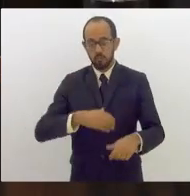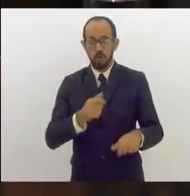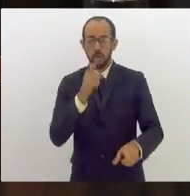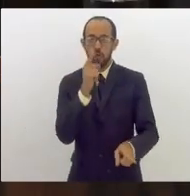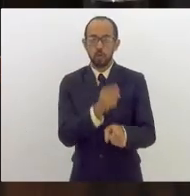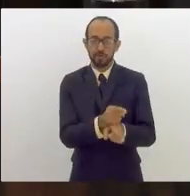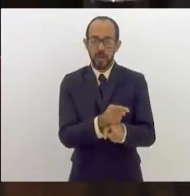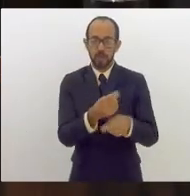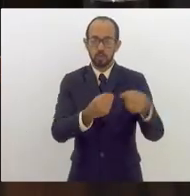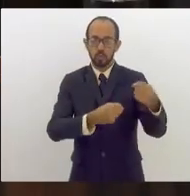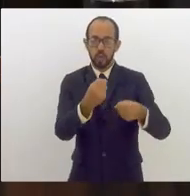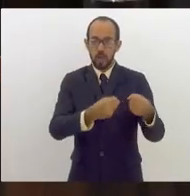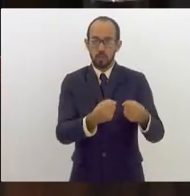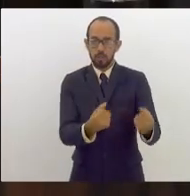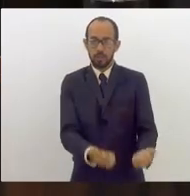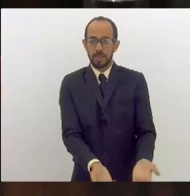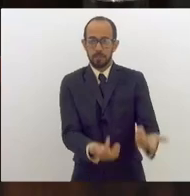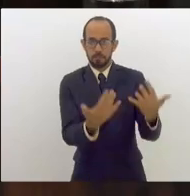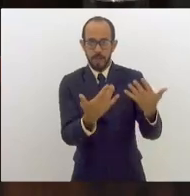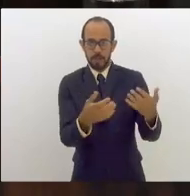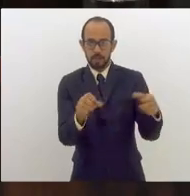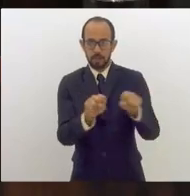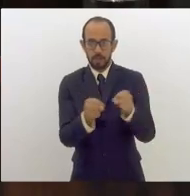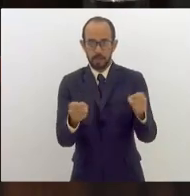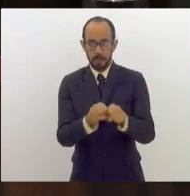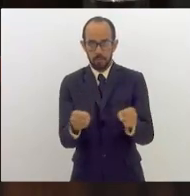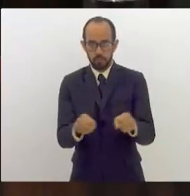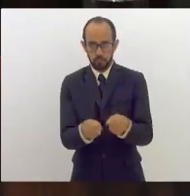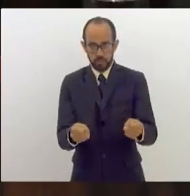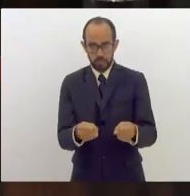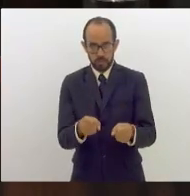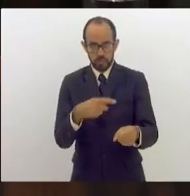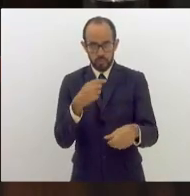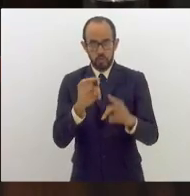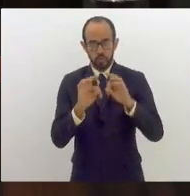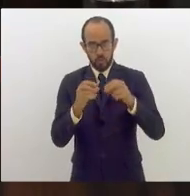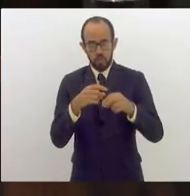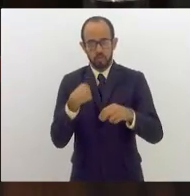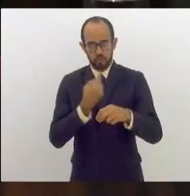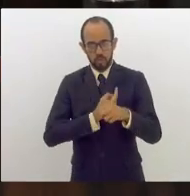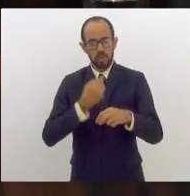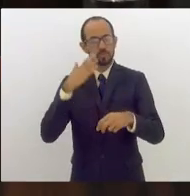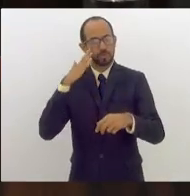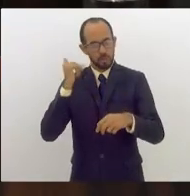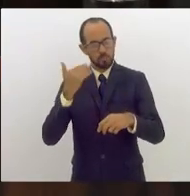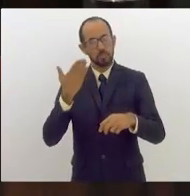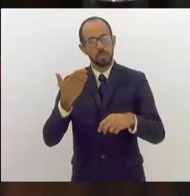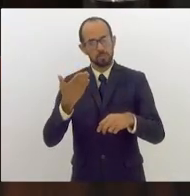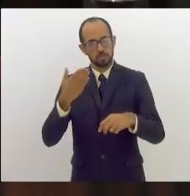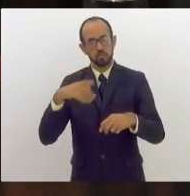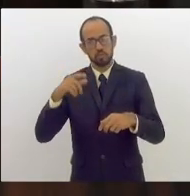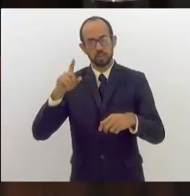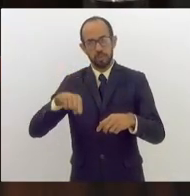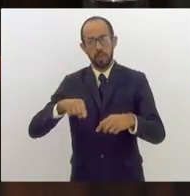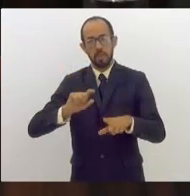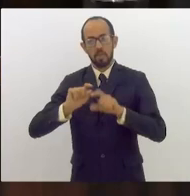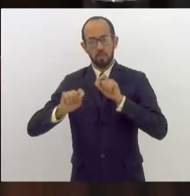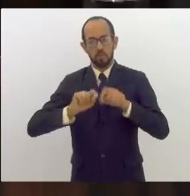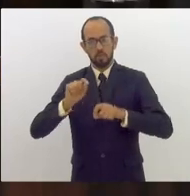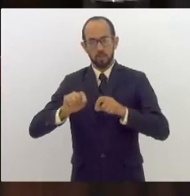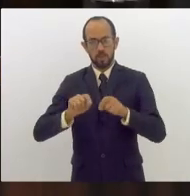no Bairro da Pavuna que todos nós sabemos que conhecemos bem o Rio de Janeiro que faz